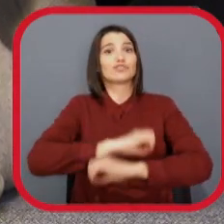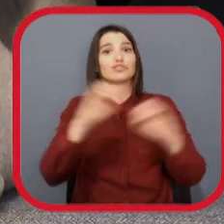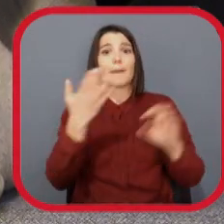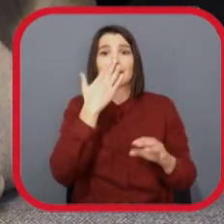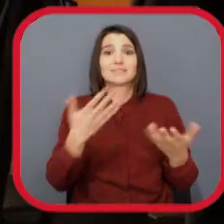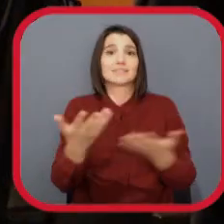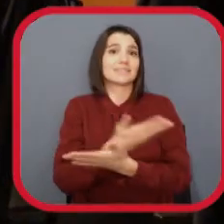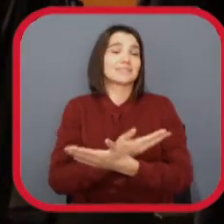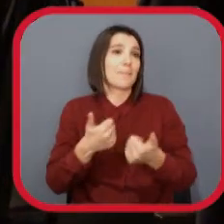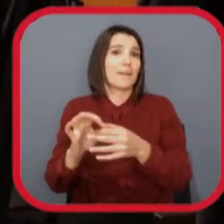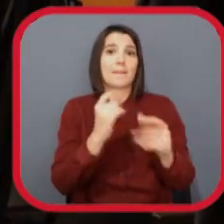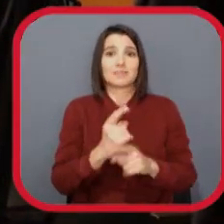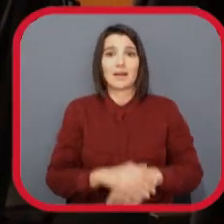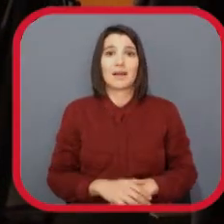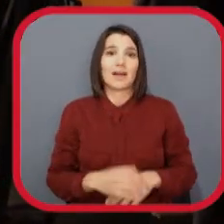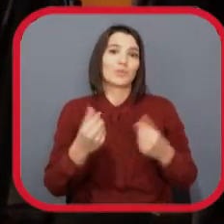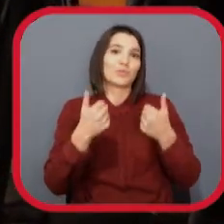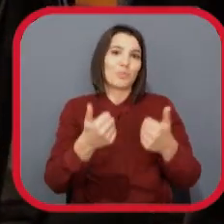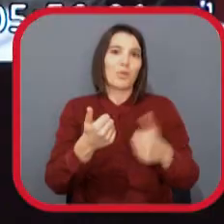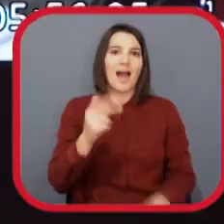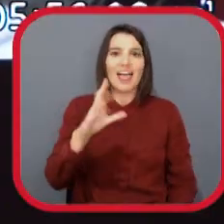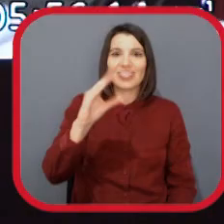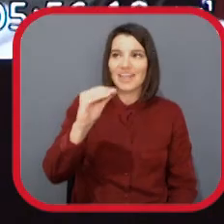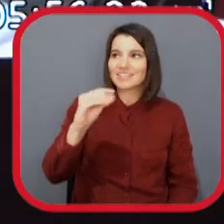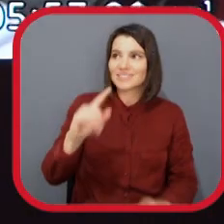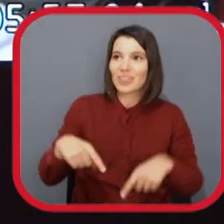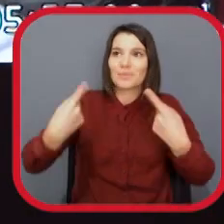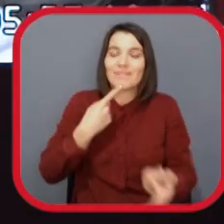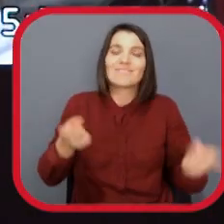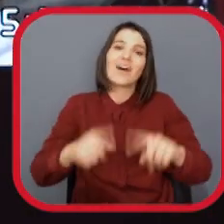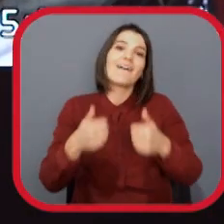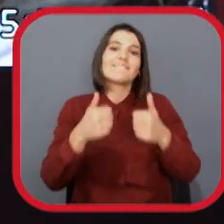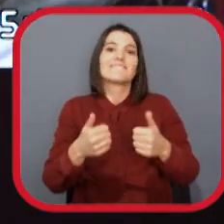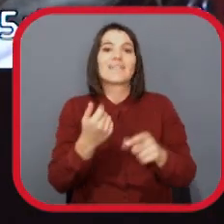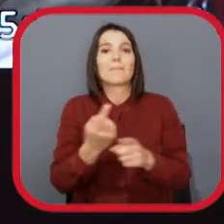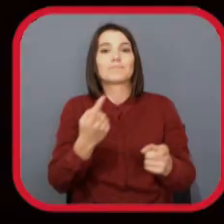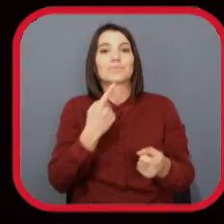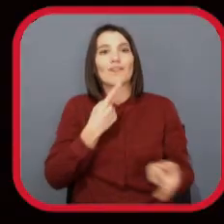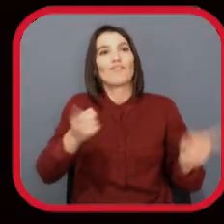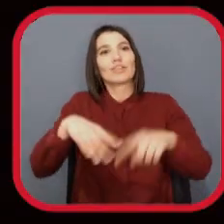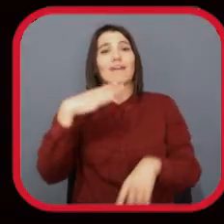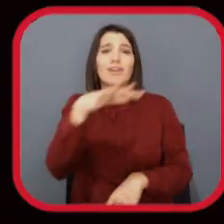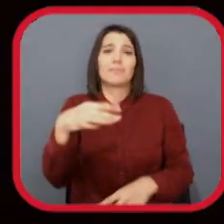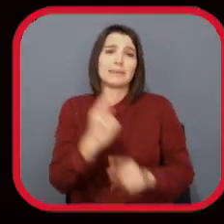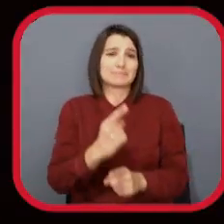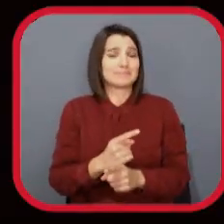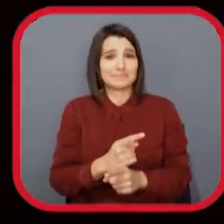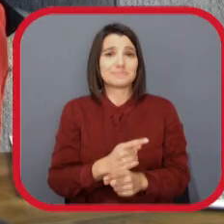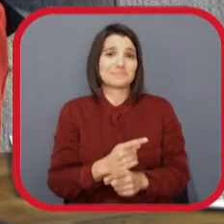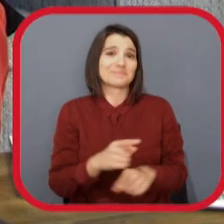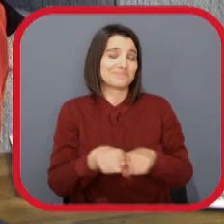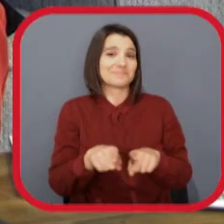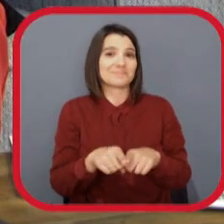continuavam a dar super bem. É muito bom voltar 10 anos depois, principalmente porque foi basicamente voltar para a nossa família, porque